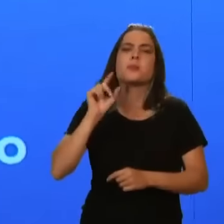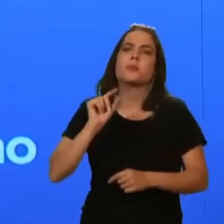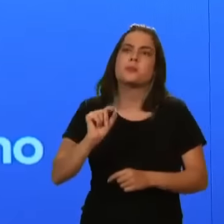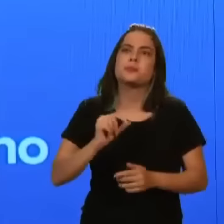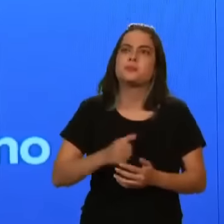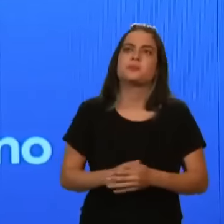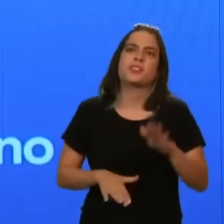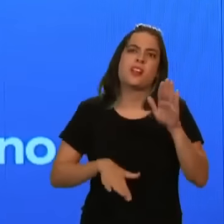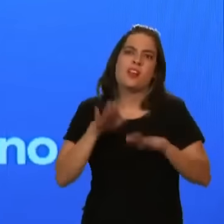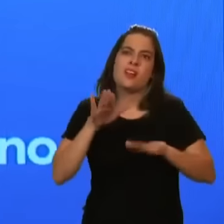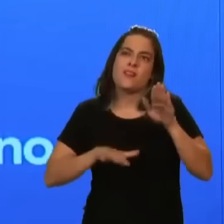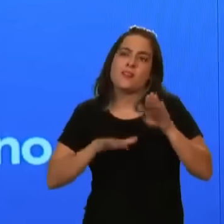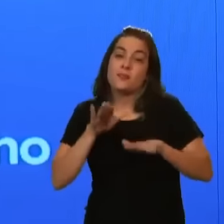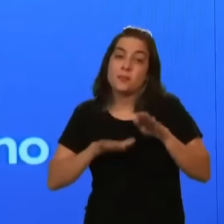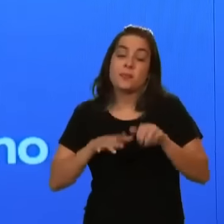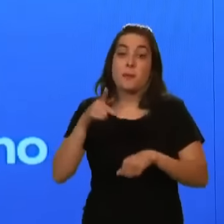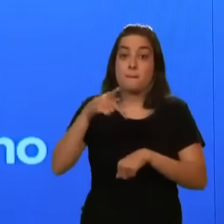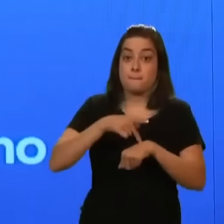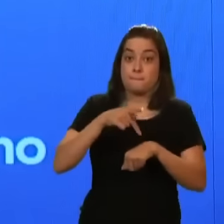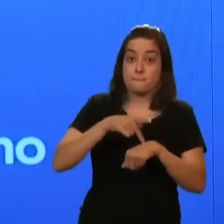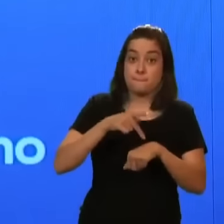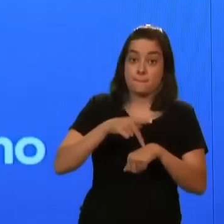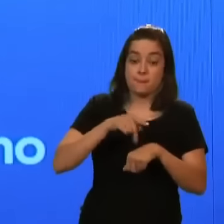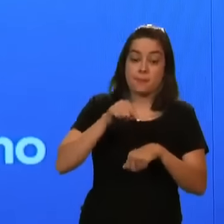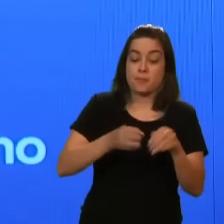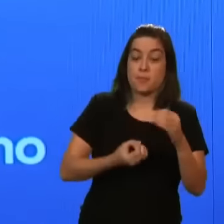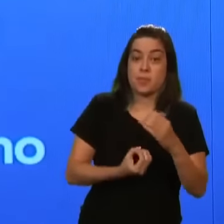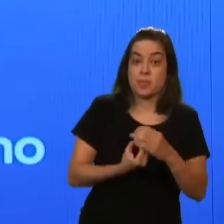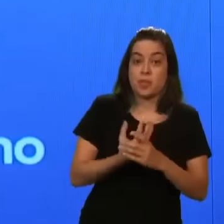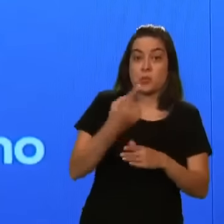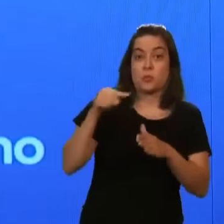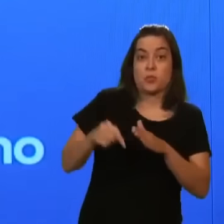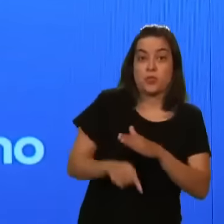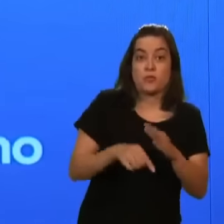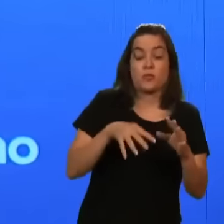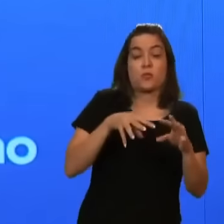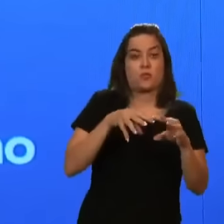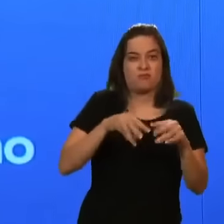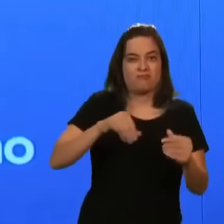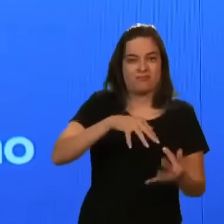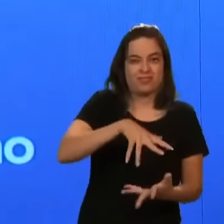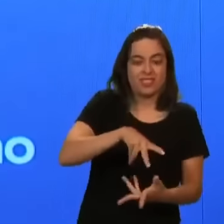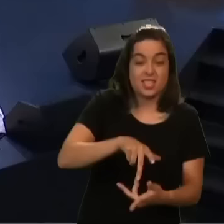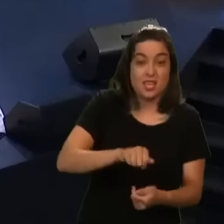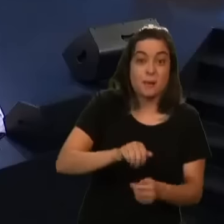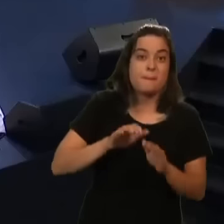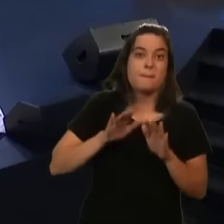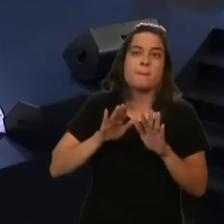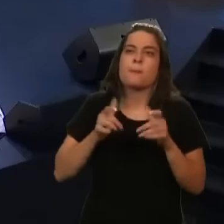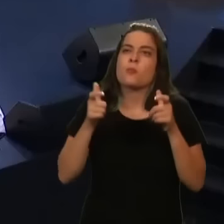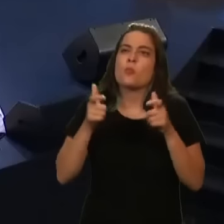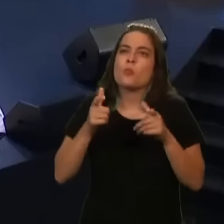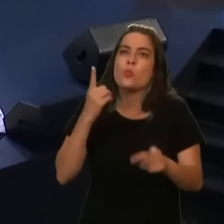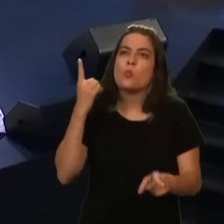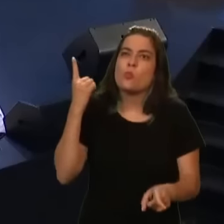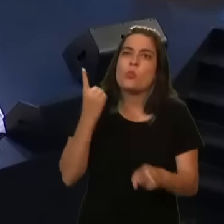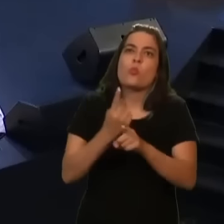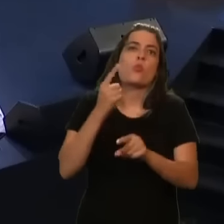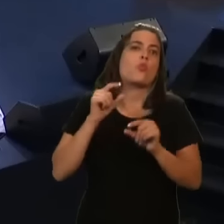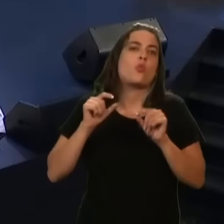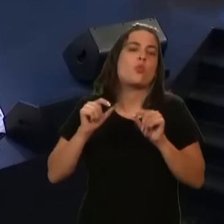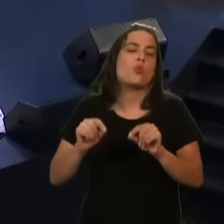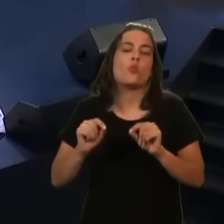pedras preciosas serem formadas nas profundezas da terra, um dos lugares onde se encontram os sinais